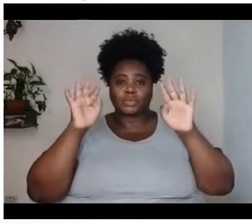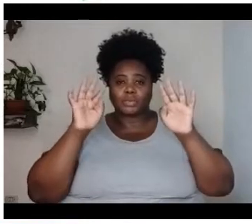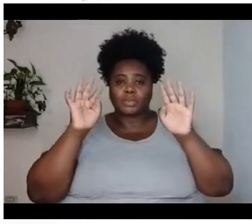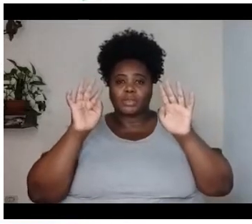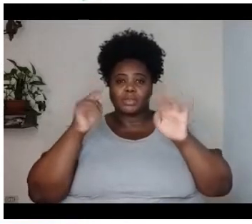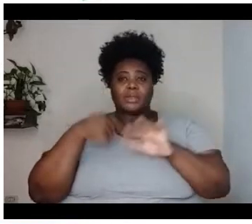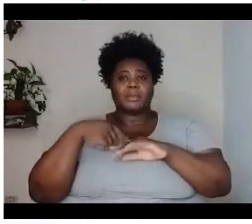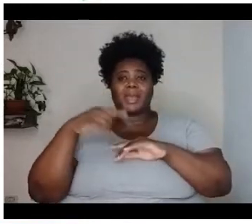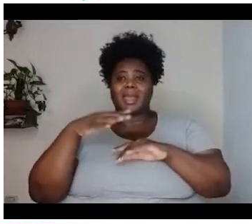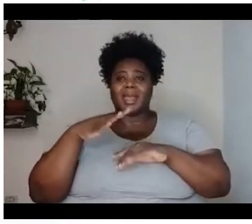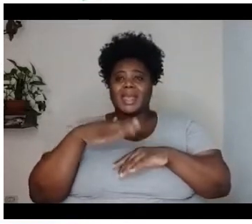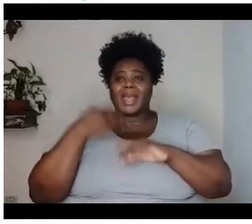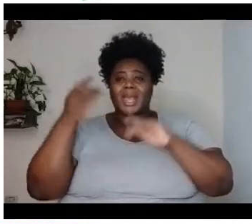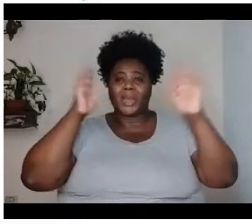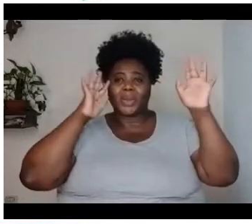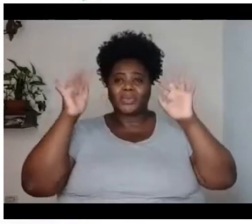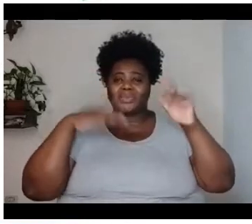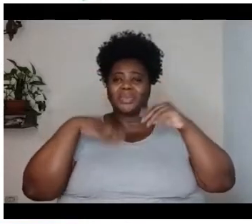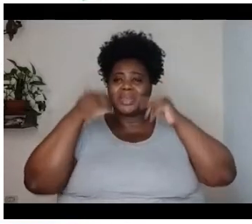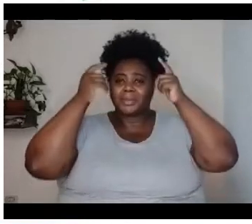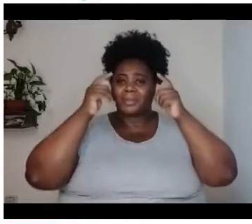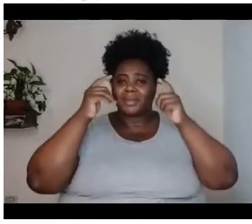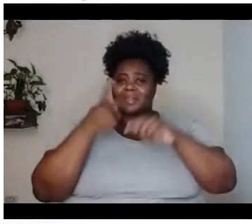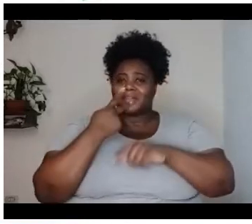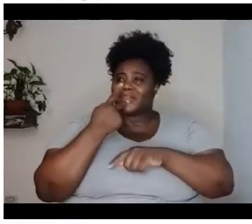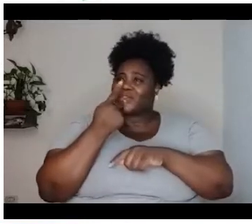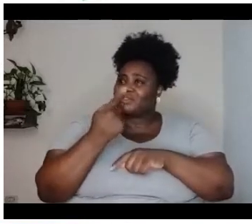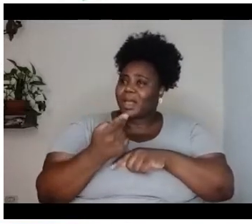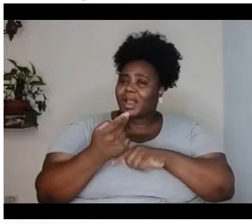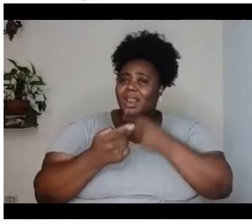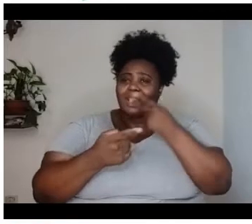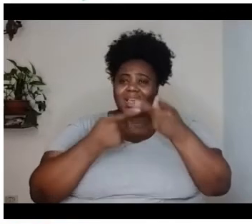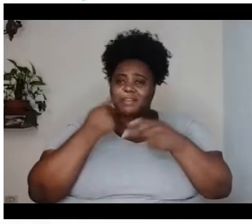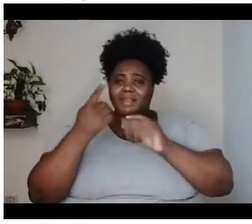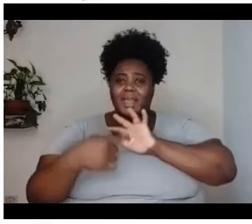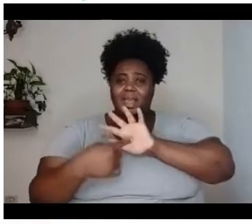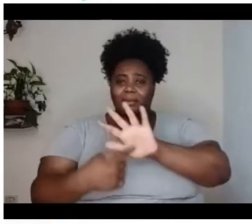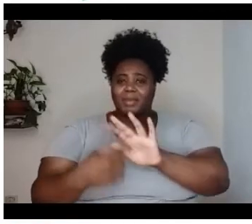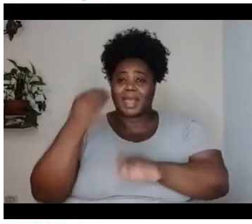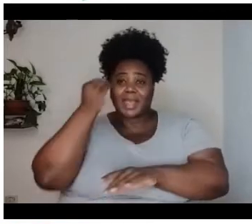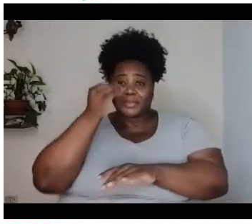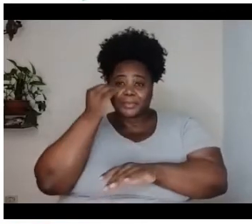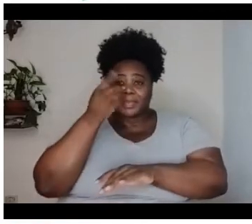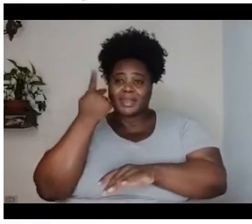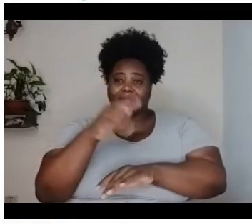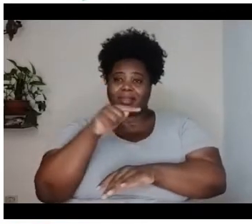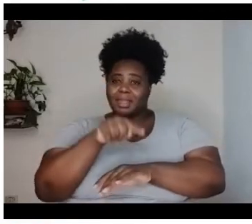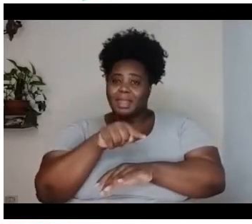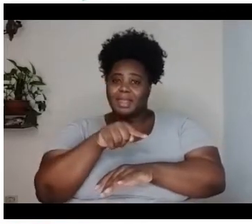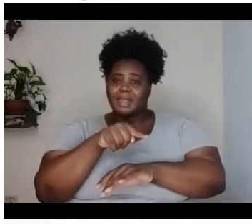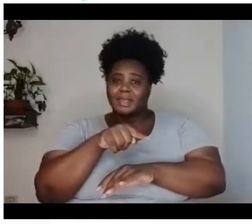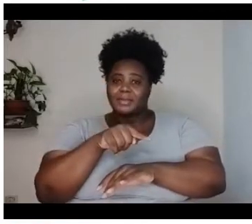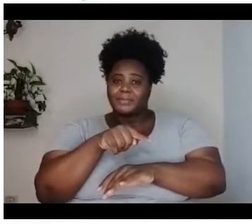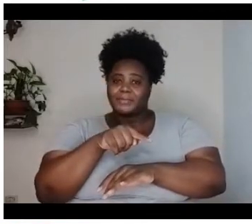sonhei que eu era uma princesa, que acontecia isso. E elas iam relatando o relato da performance, da experiência delas, naquele estado de